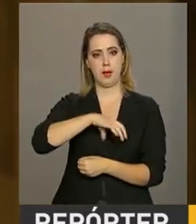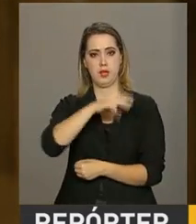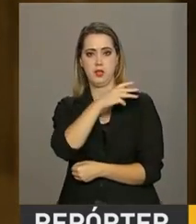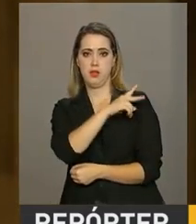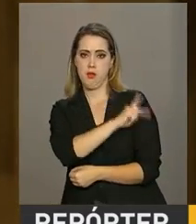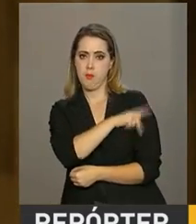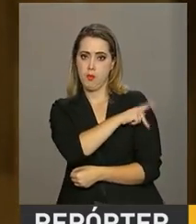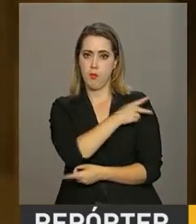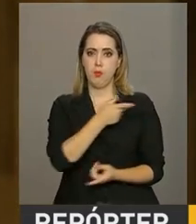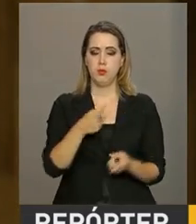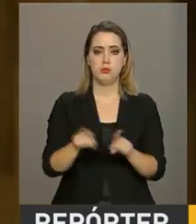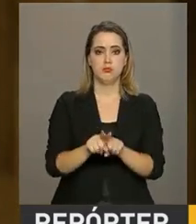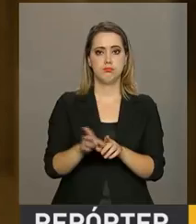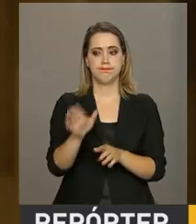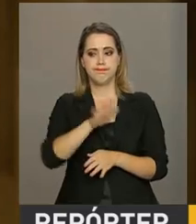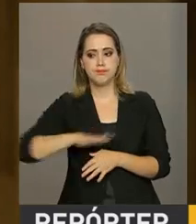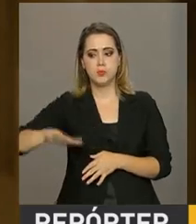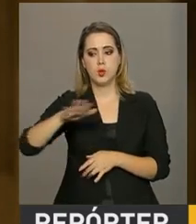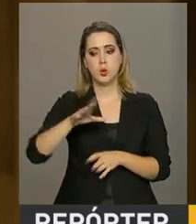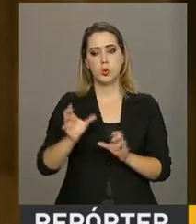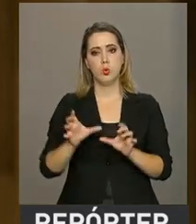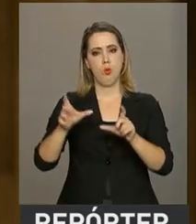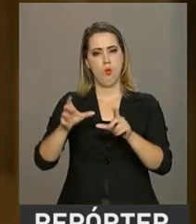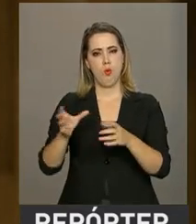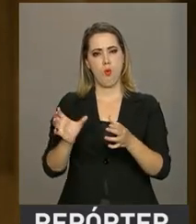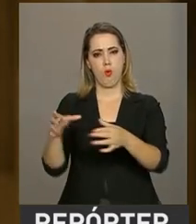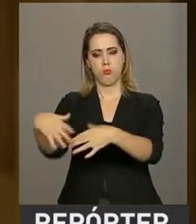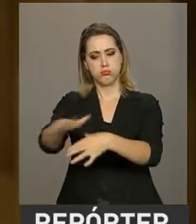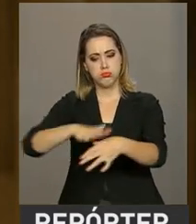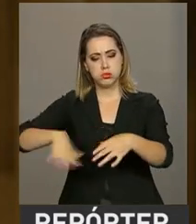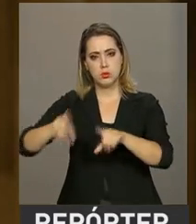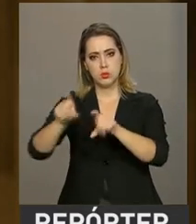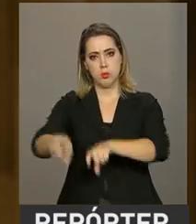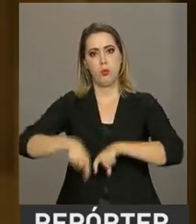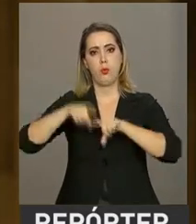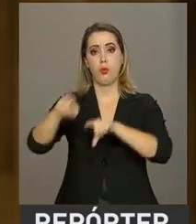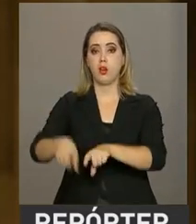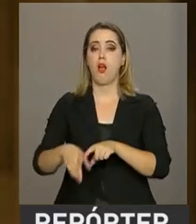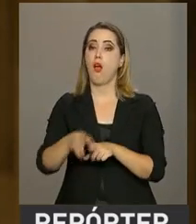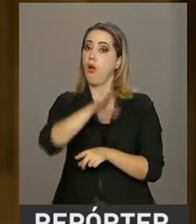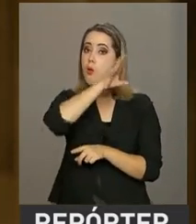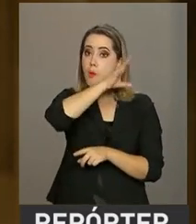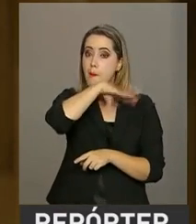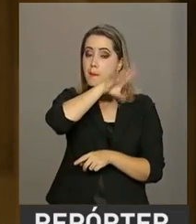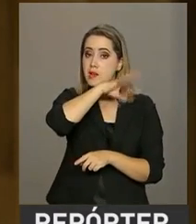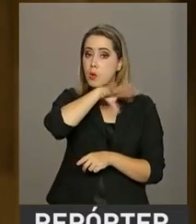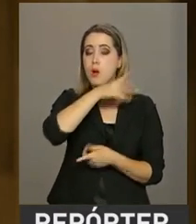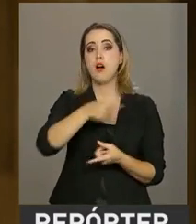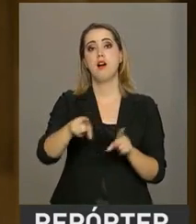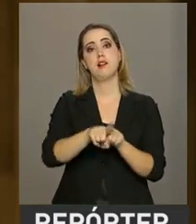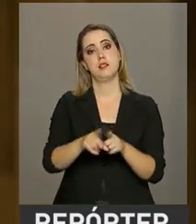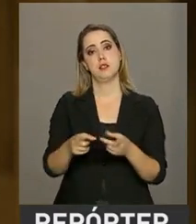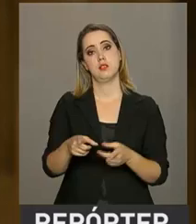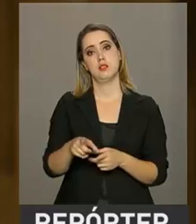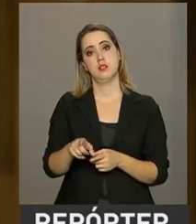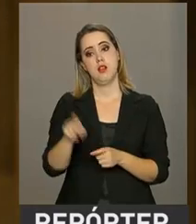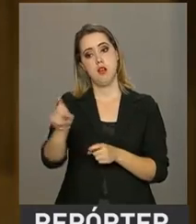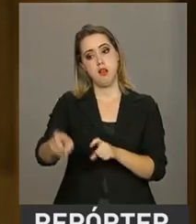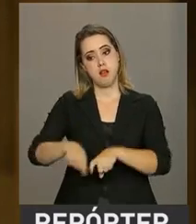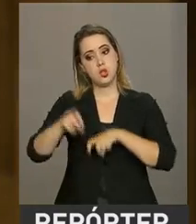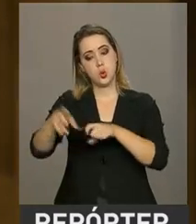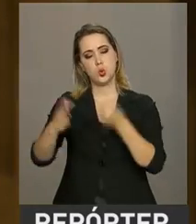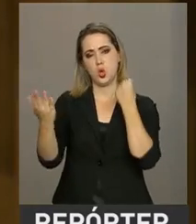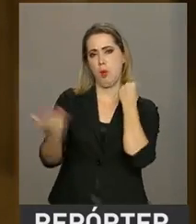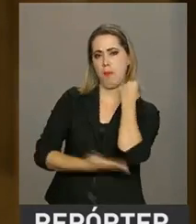escravo é mais encontrado no meio rural mesmo, atividade de pecuária, atividade de agricultura de cana, corte de cana,